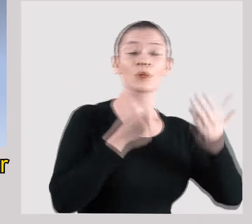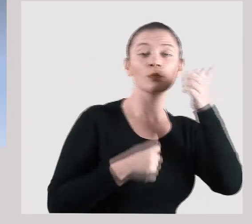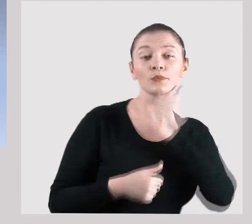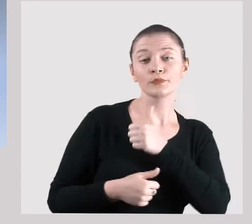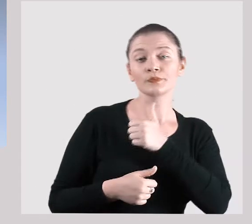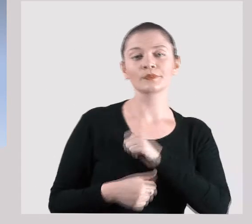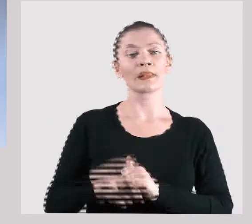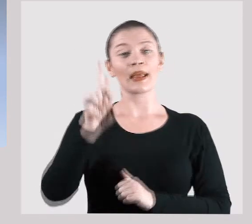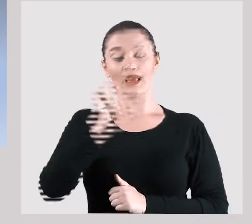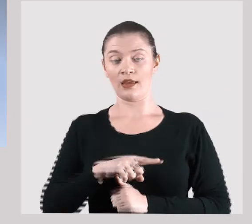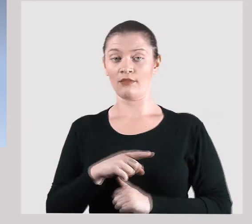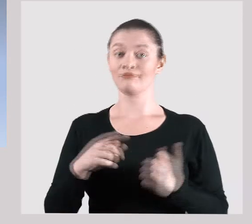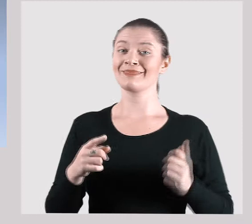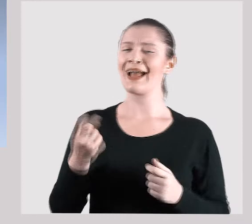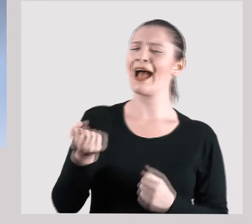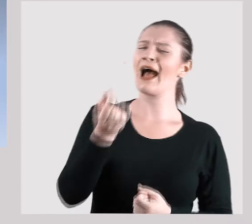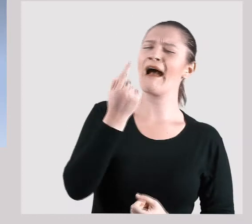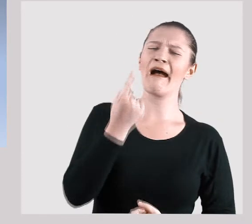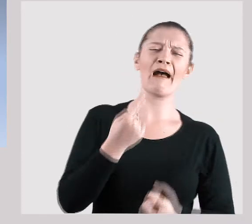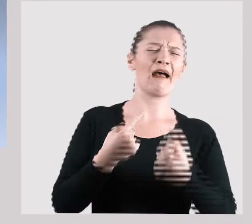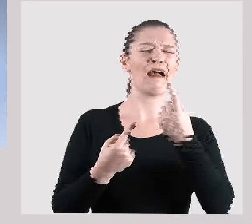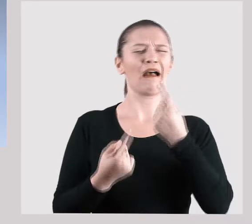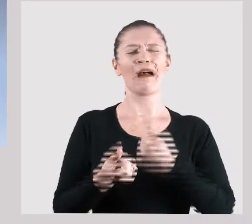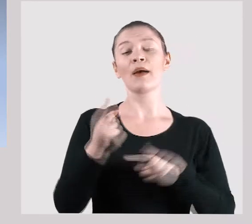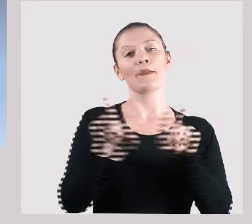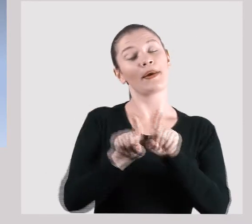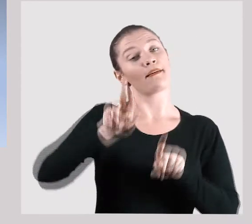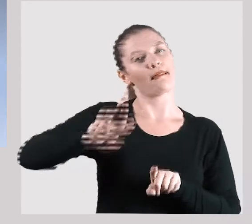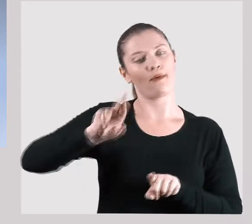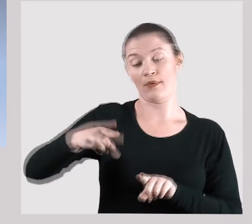mulher. É uma condição rara, mas não é o terceiro sexo.